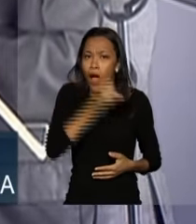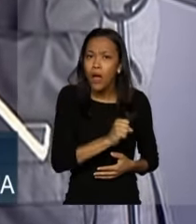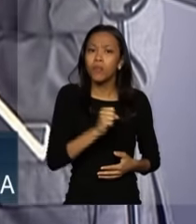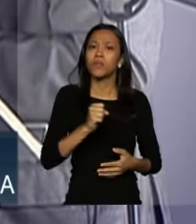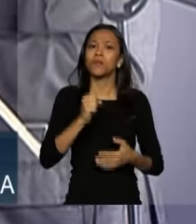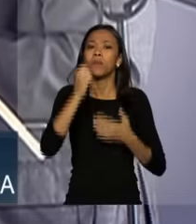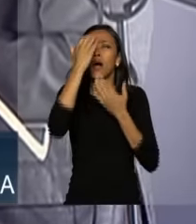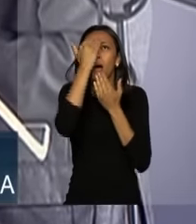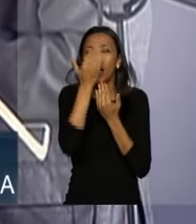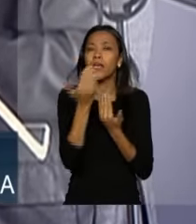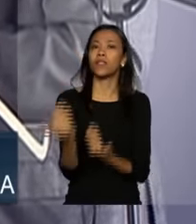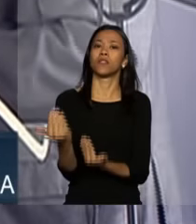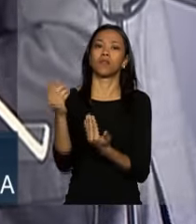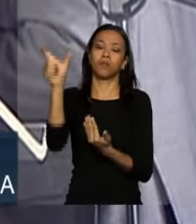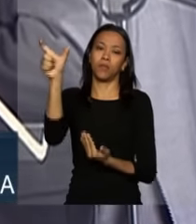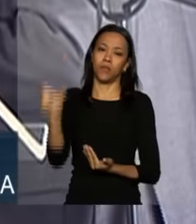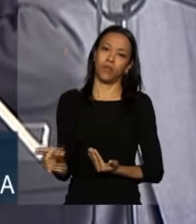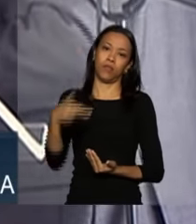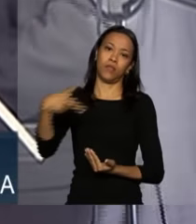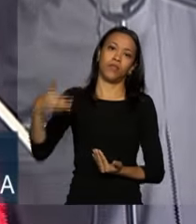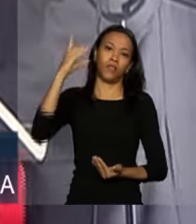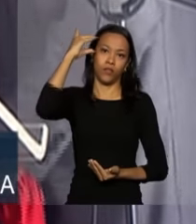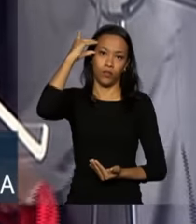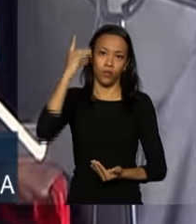um agradecimento à presidente Dilma.